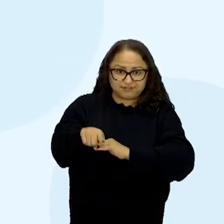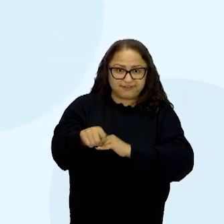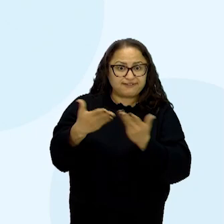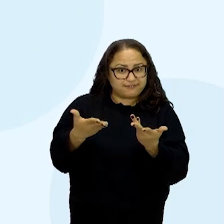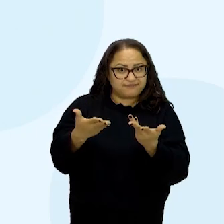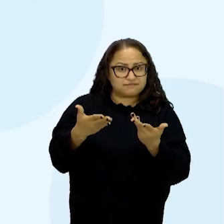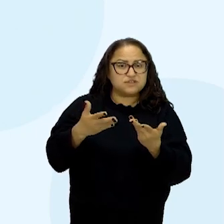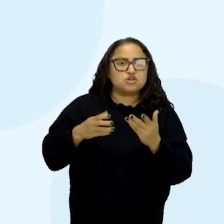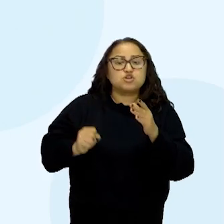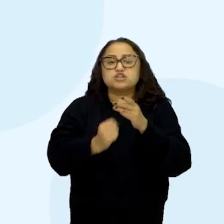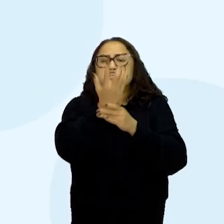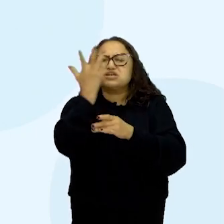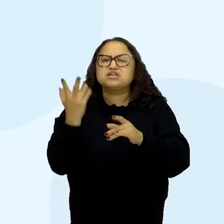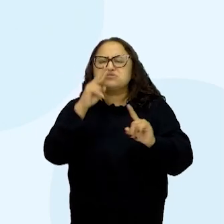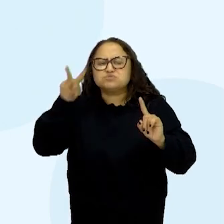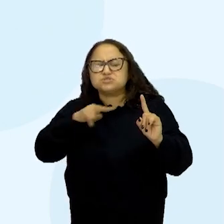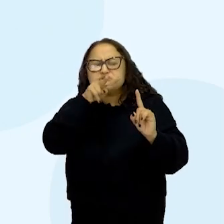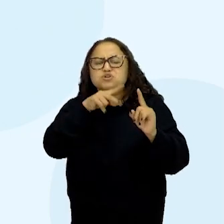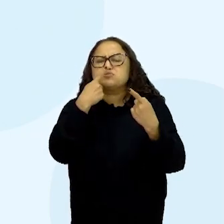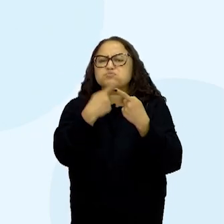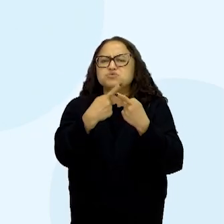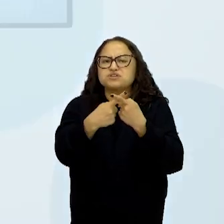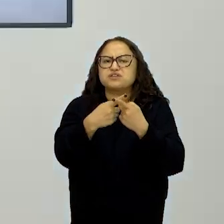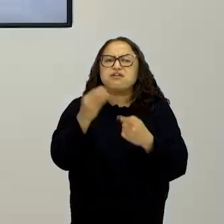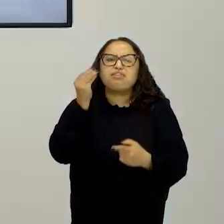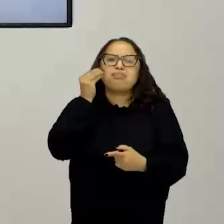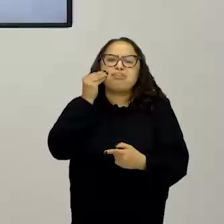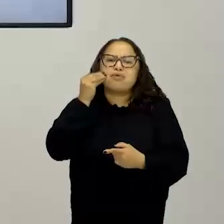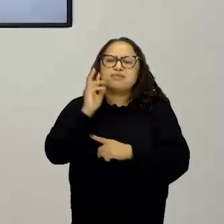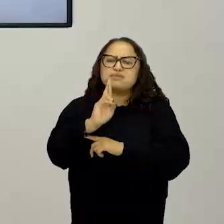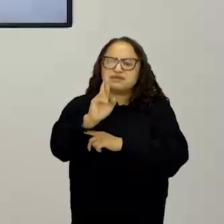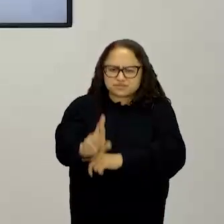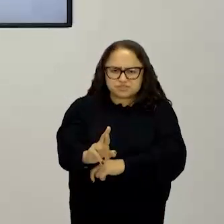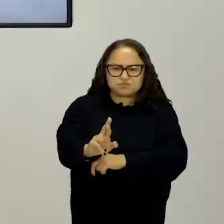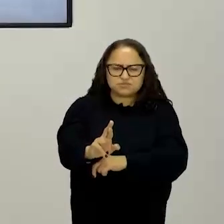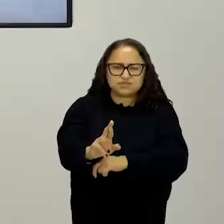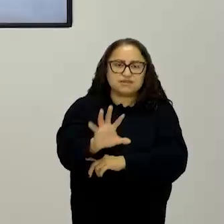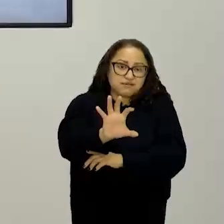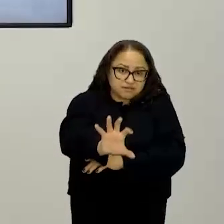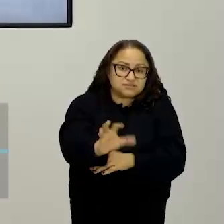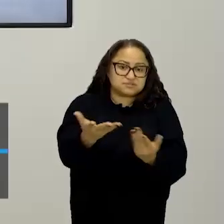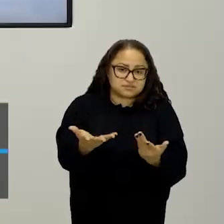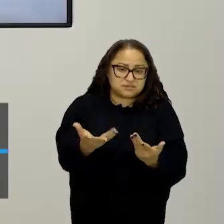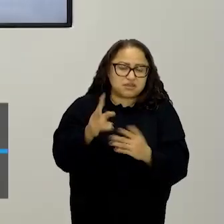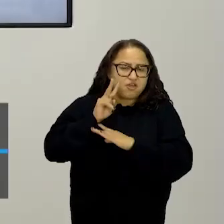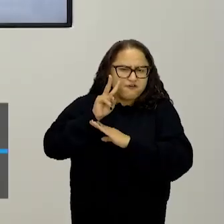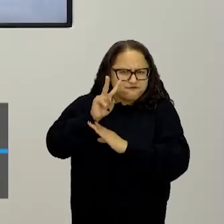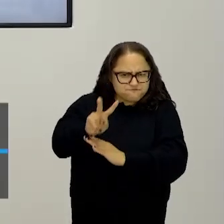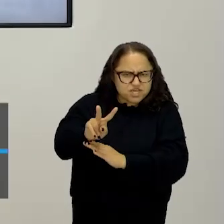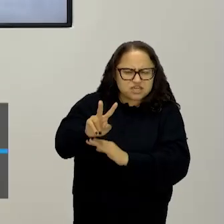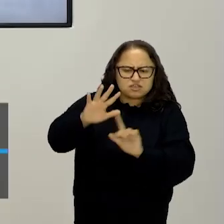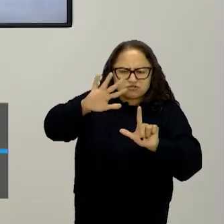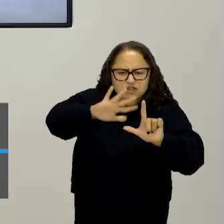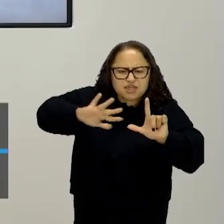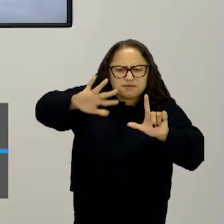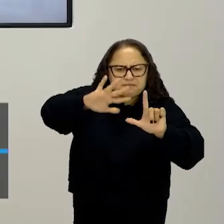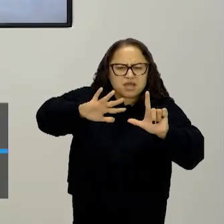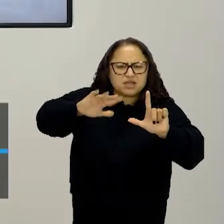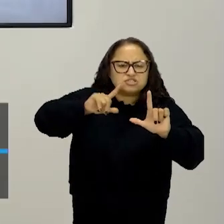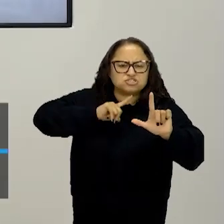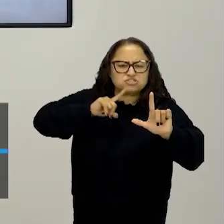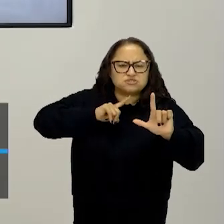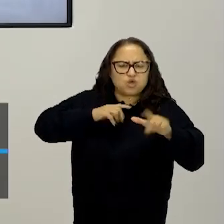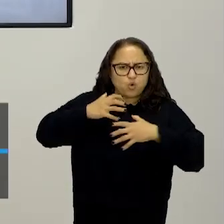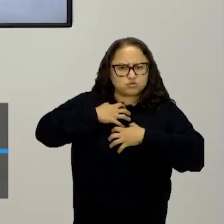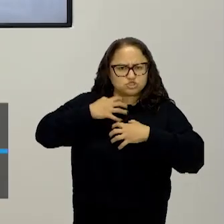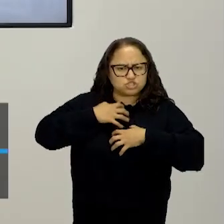criamos estereótipos por quê. Então, tentem responder no chat desse jeito, olhando aí para essa imagem, usando essas